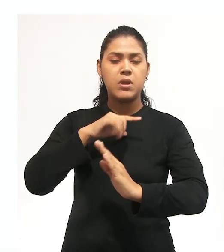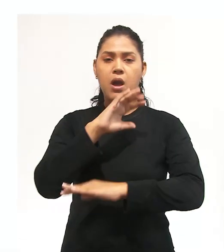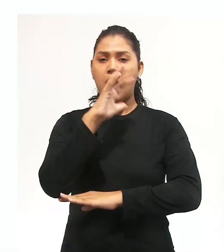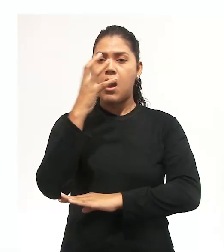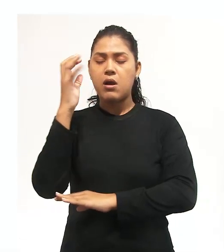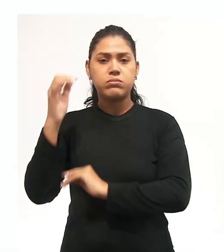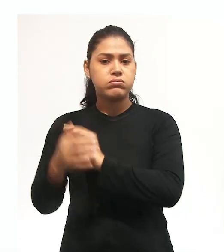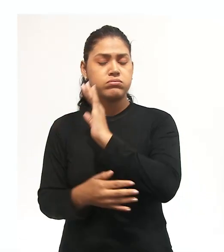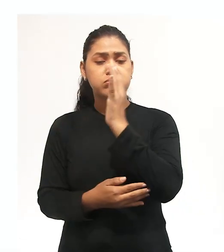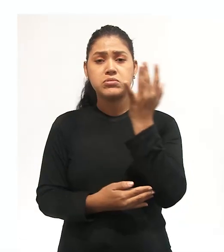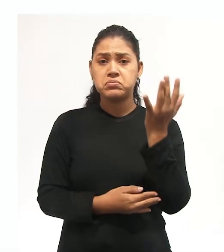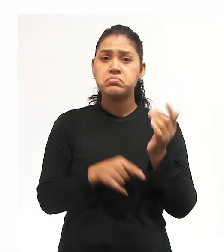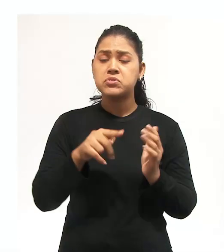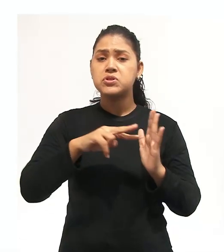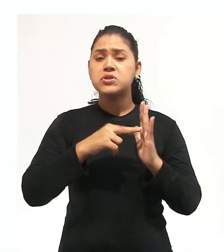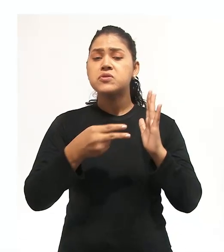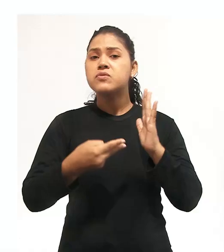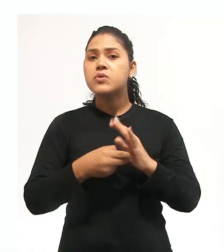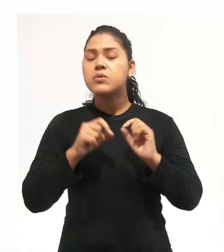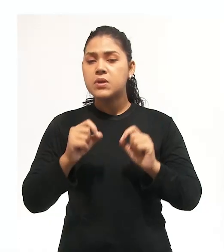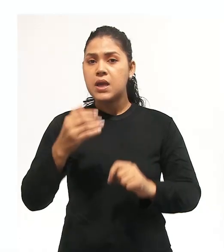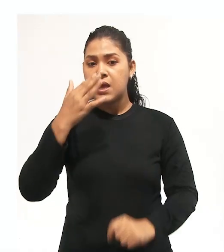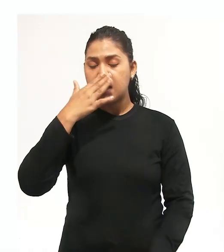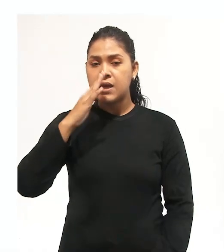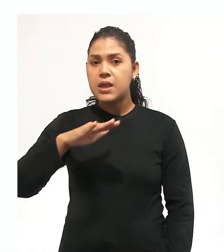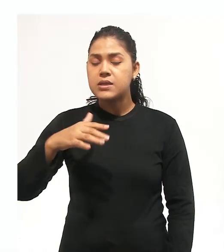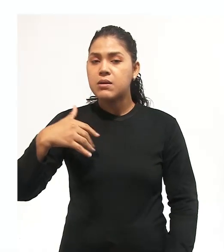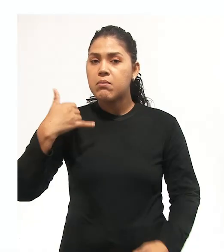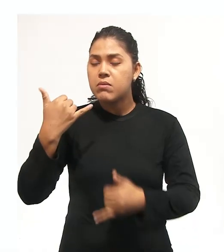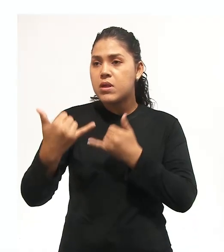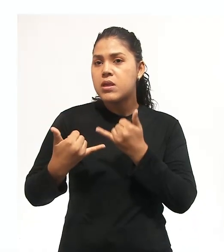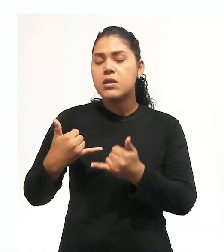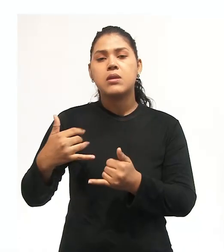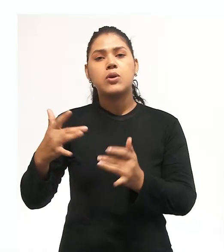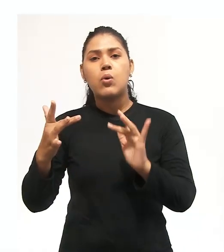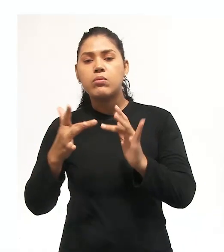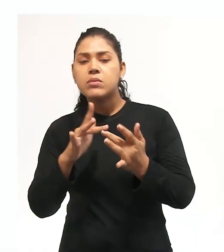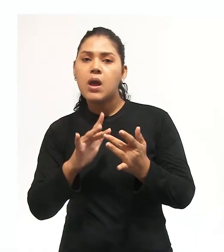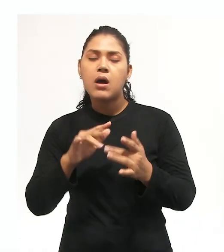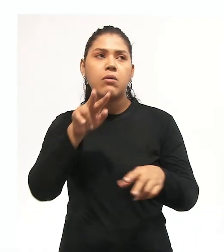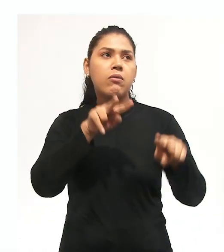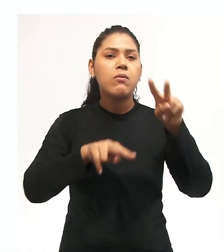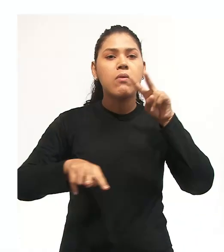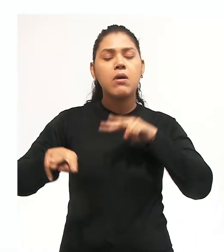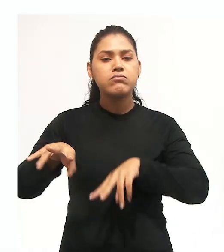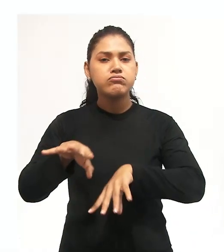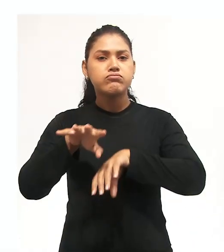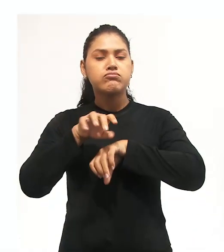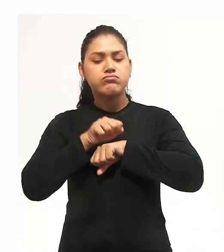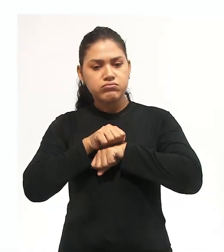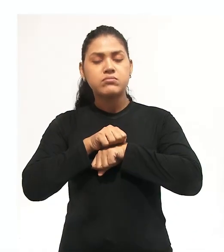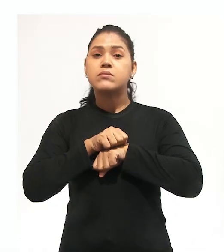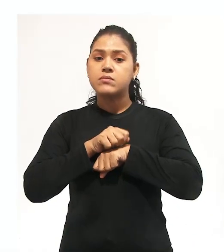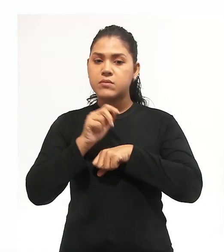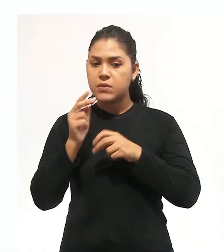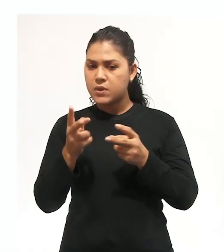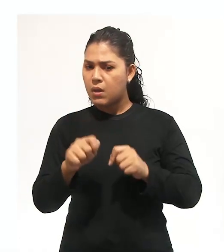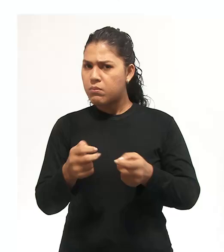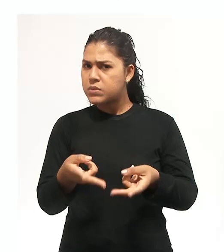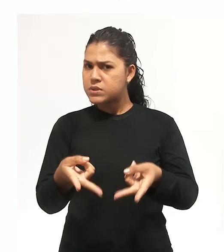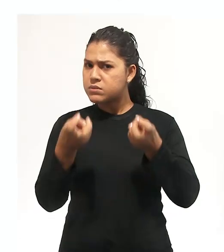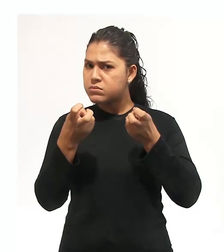temos árvores. E essa é uma imagem de uma escola da região rural. E aqui são